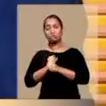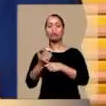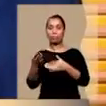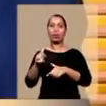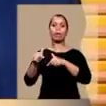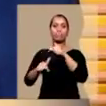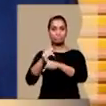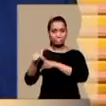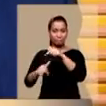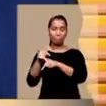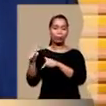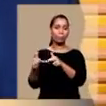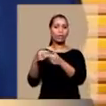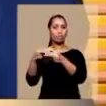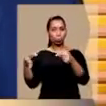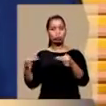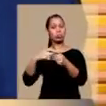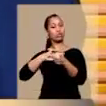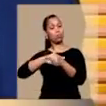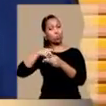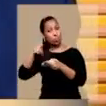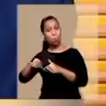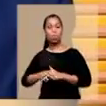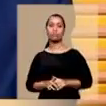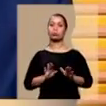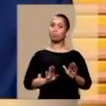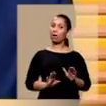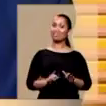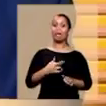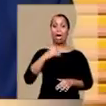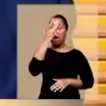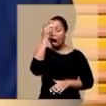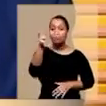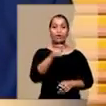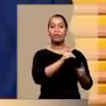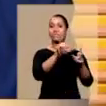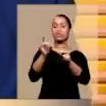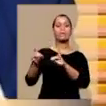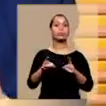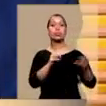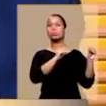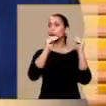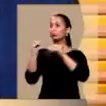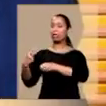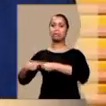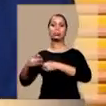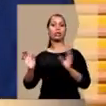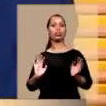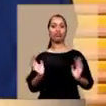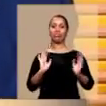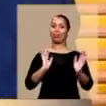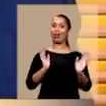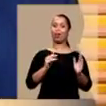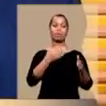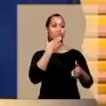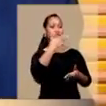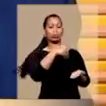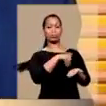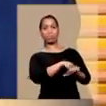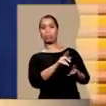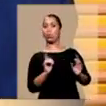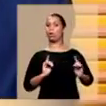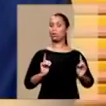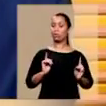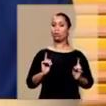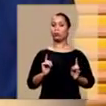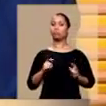do tempo, profissionalmente falando, aquilo que eu mais gosto. Mas eu não falei, ó, amanhã eu vou vender tudo e vou mudar de cidade, não sei o que, não, nada disso. Nada